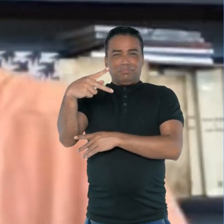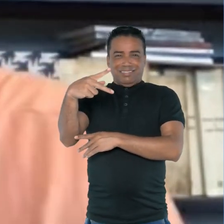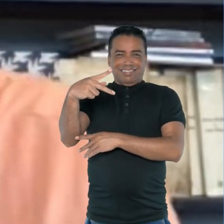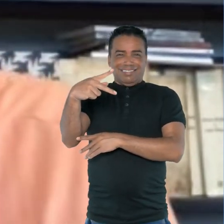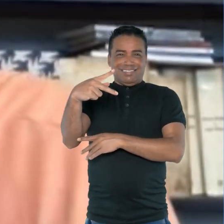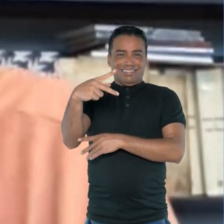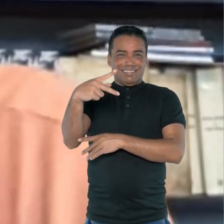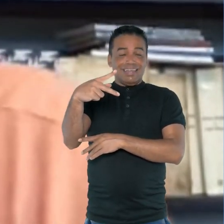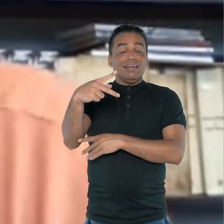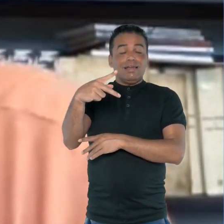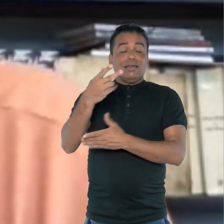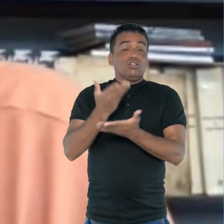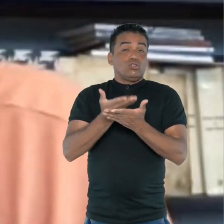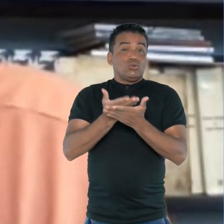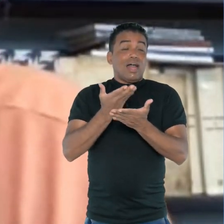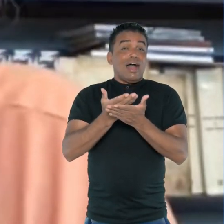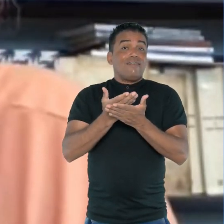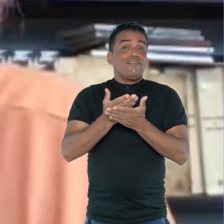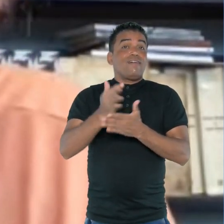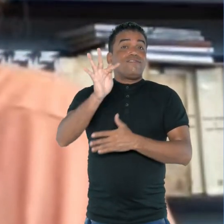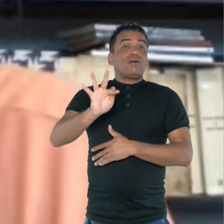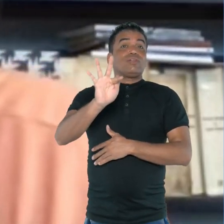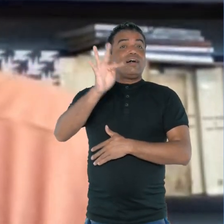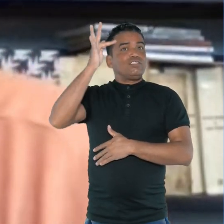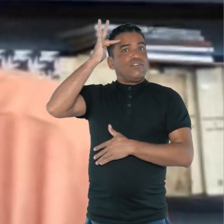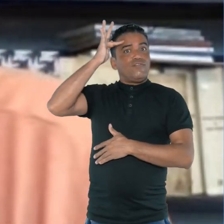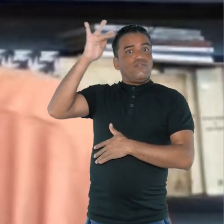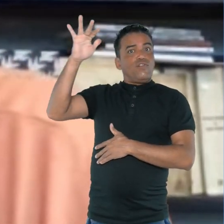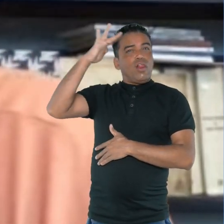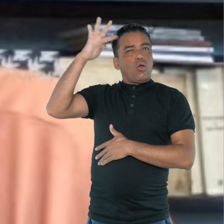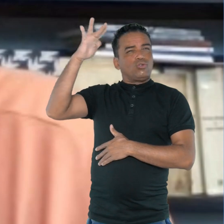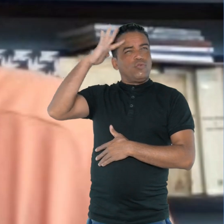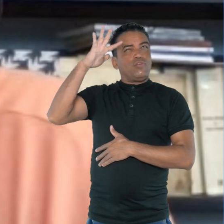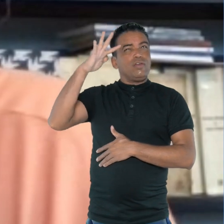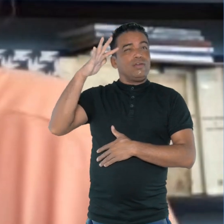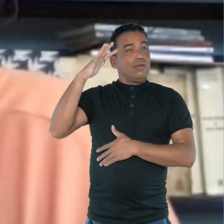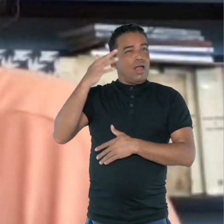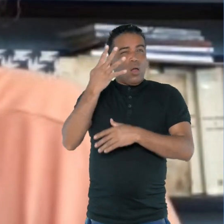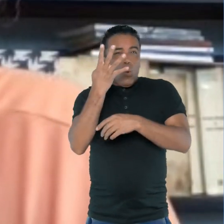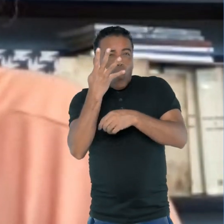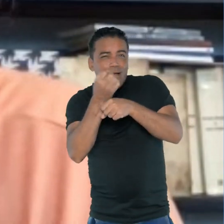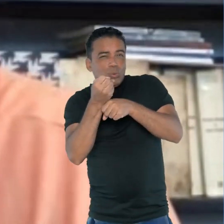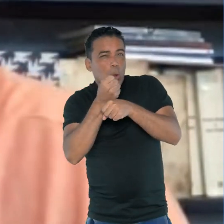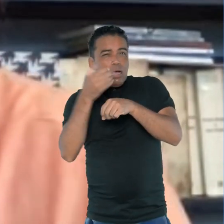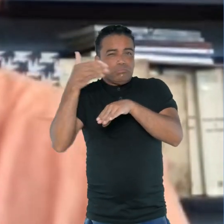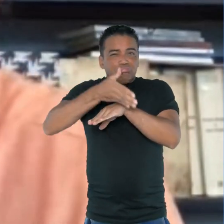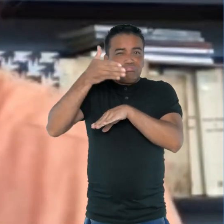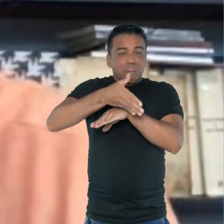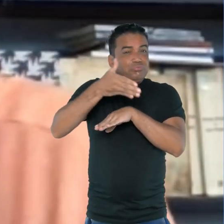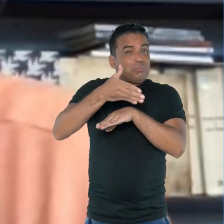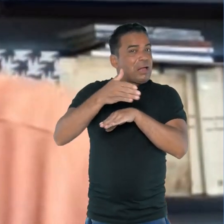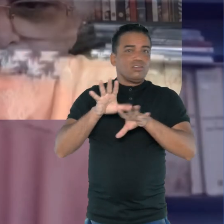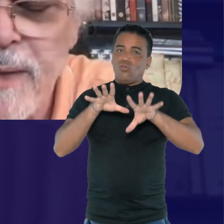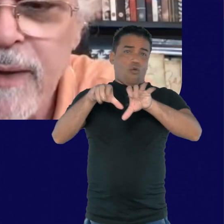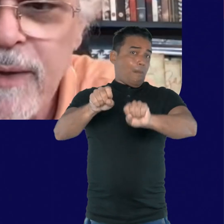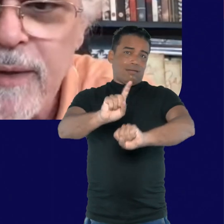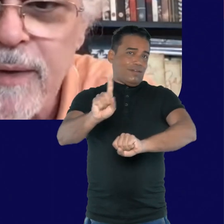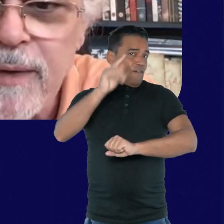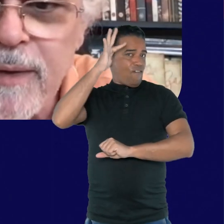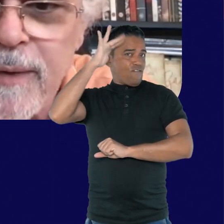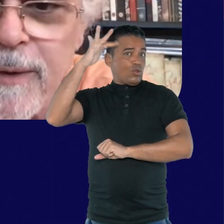estudante de filosofia, curso que eu frequentei durante 4 anos, mas no qual eu não me